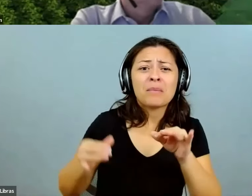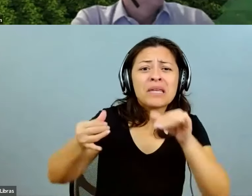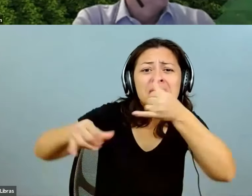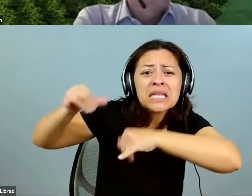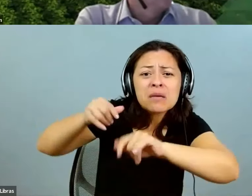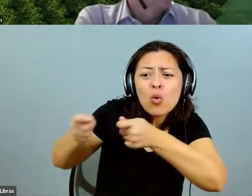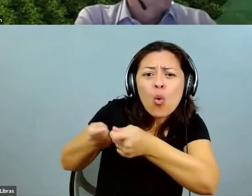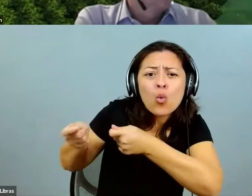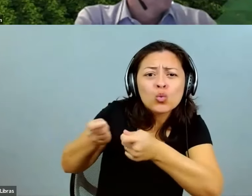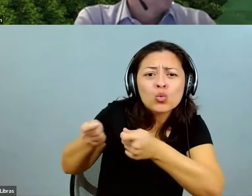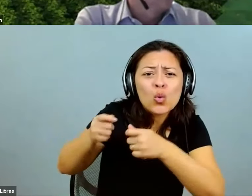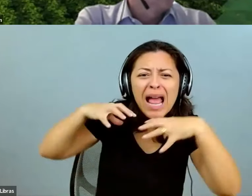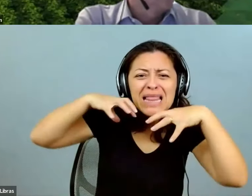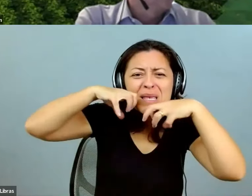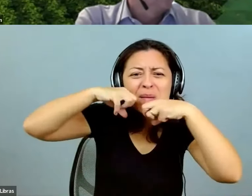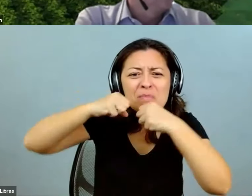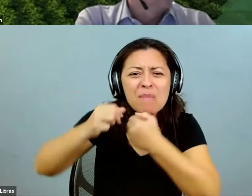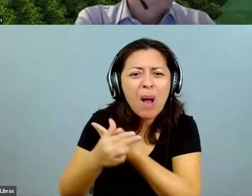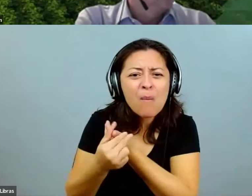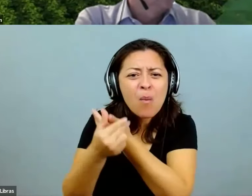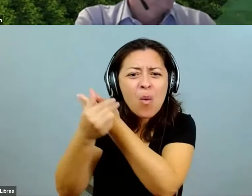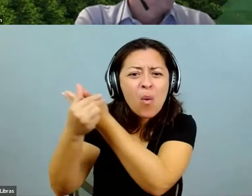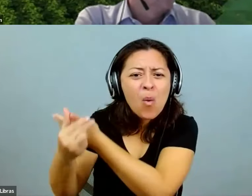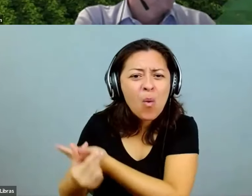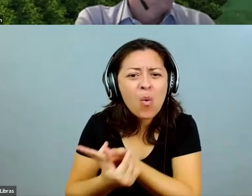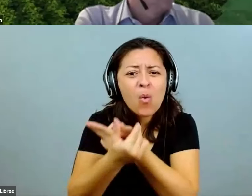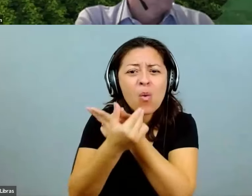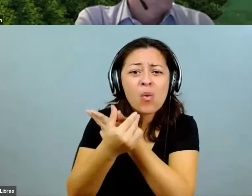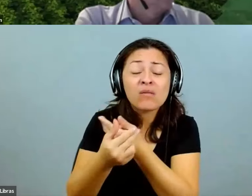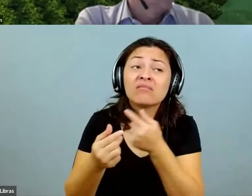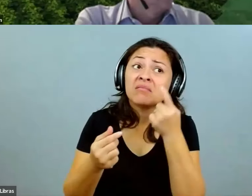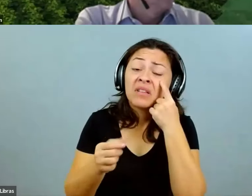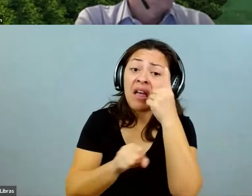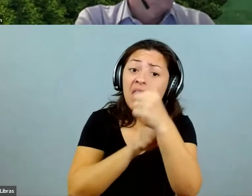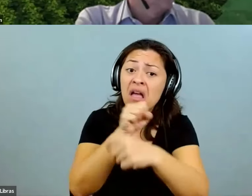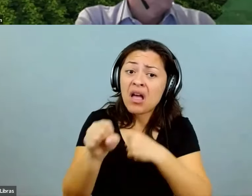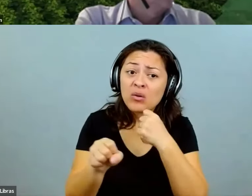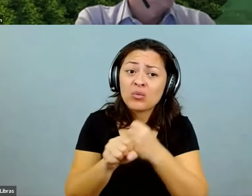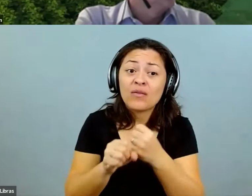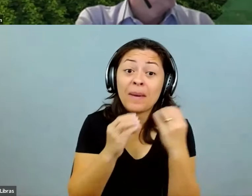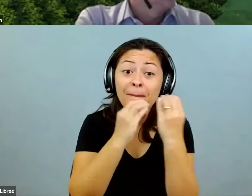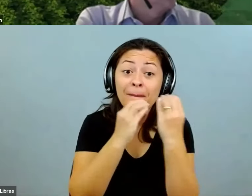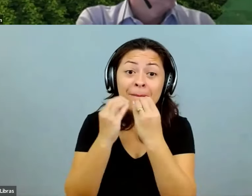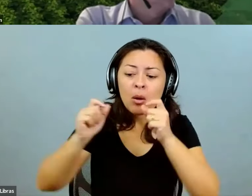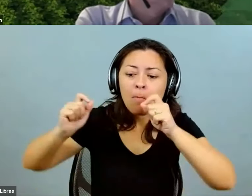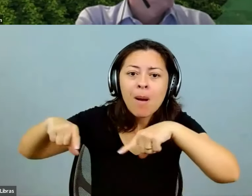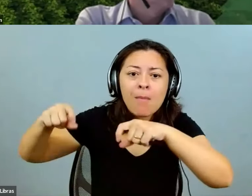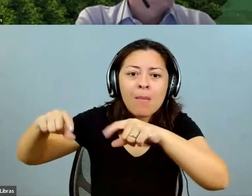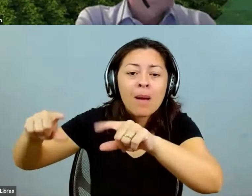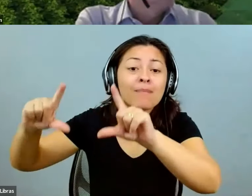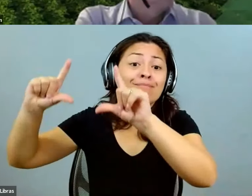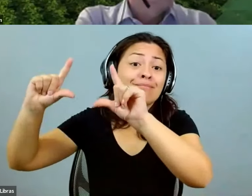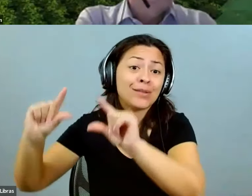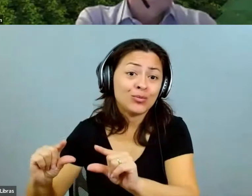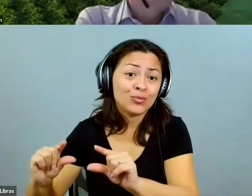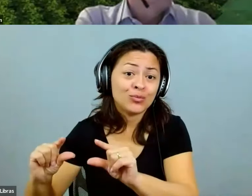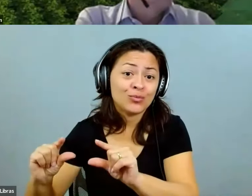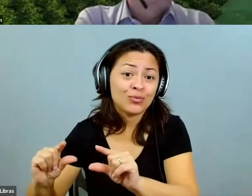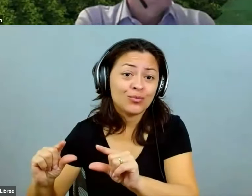controlá-la então a tendência no próximo ano eles plantarem menos milho assim como os Estados Unidos agora tá plantando menos